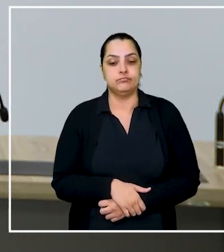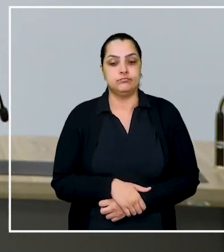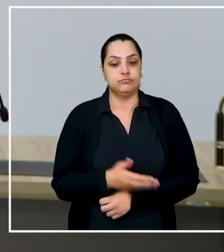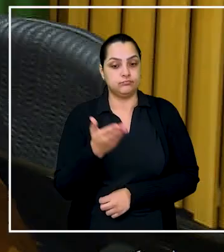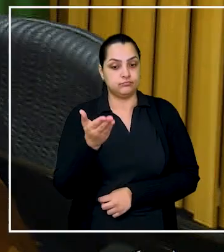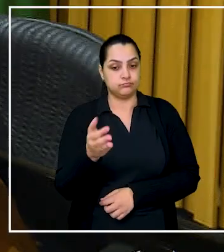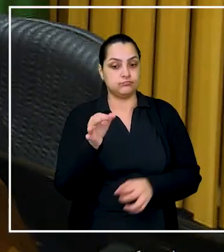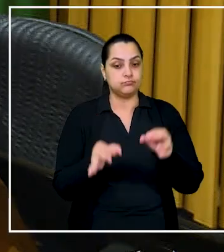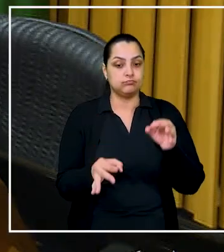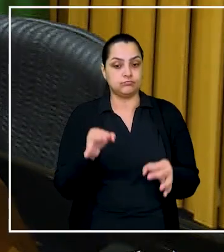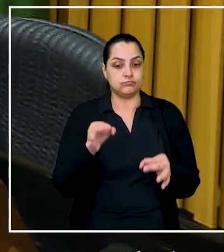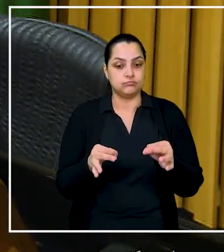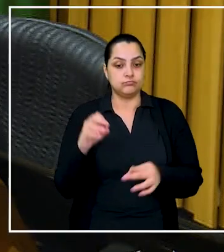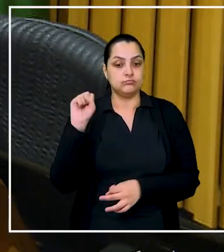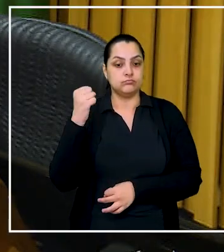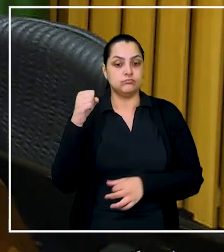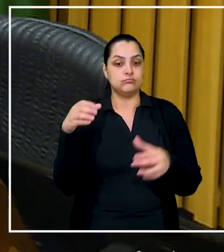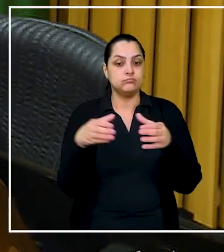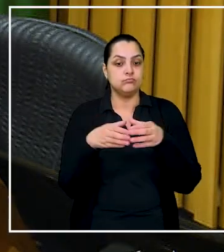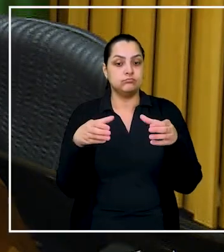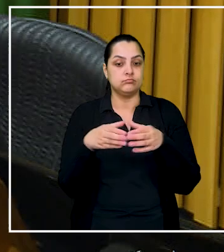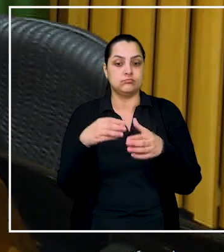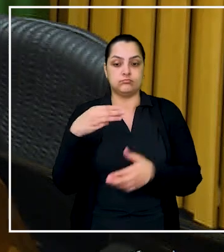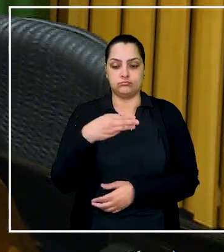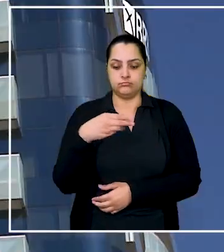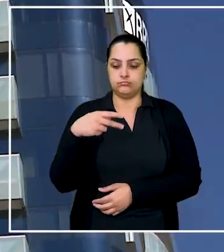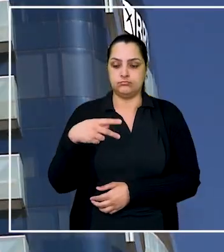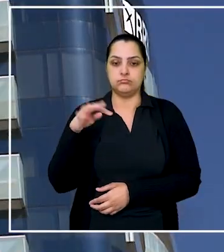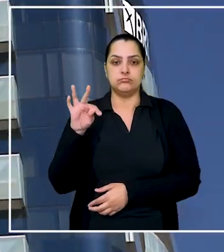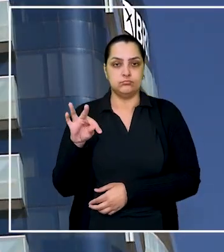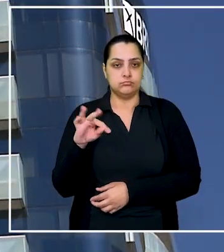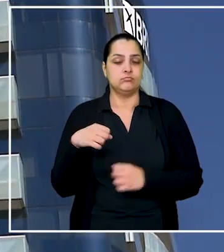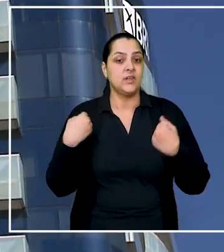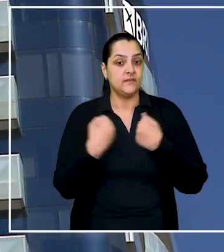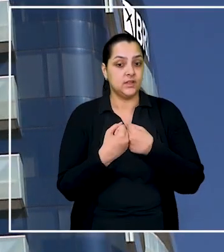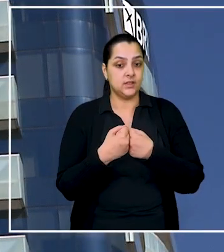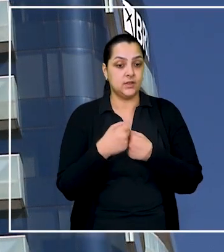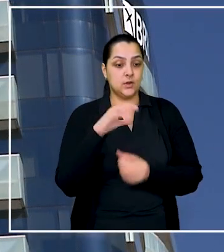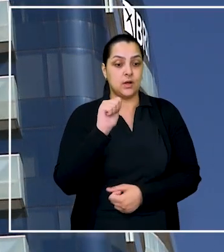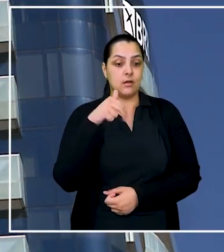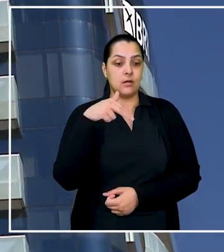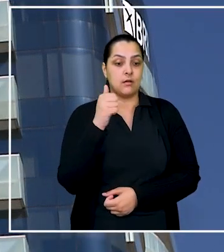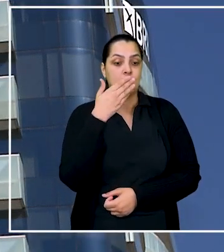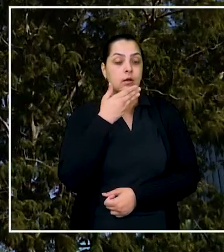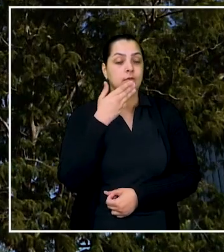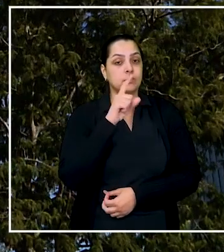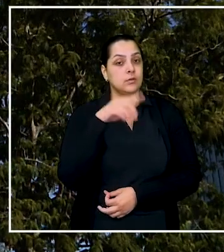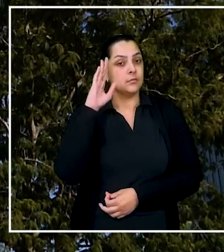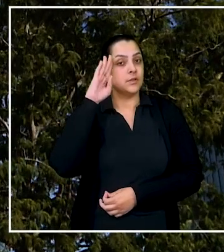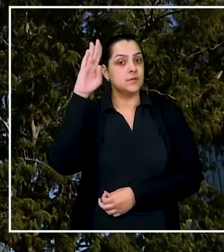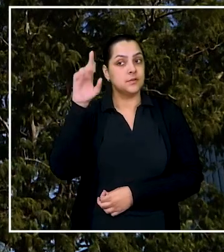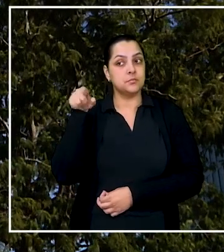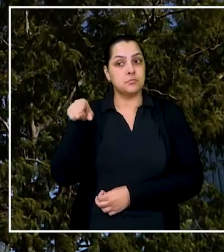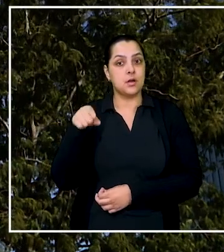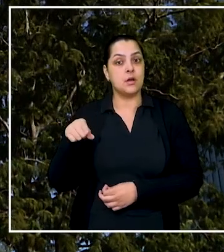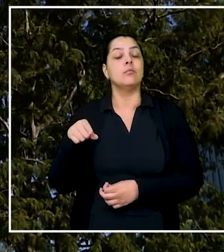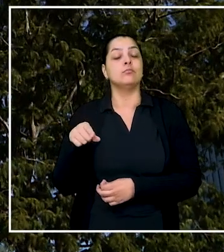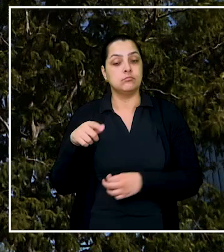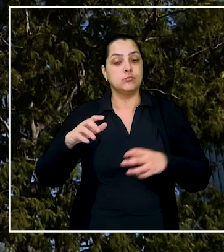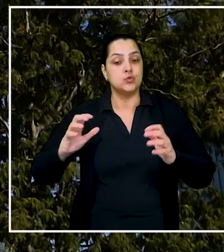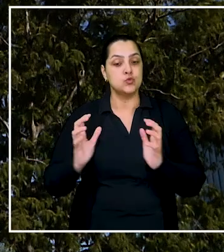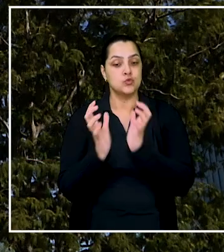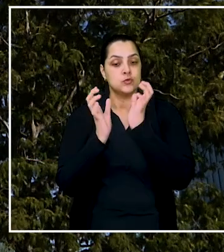do Trabalho. O caso foi julgado pela 8ª turma. O MPT sustentou que a cana-de-açúcar era essencial para a